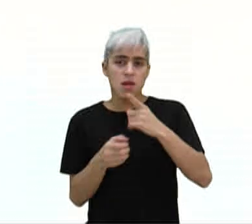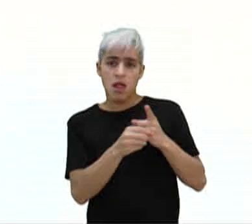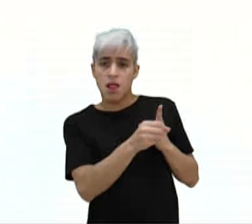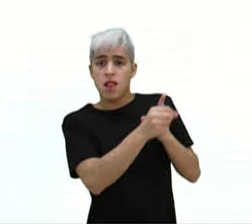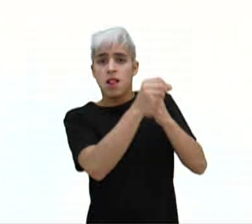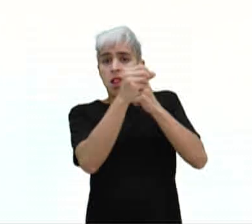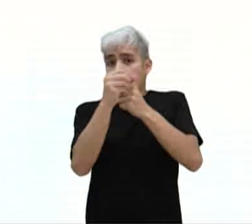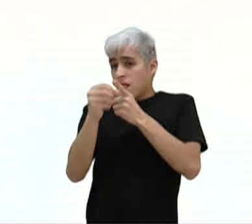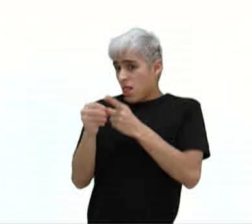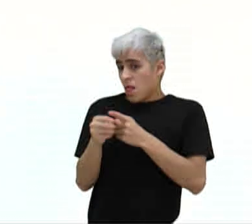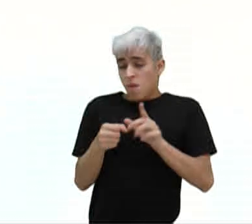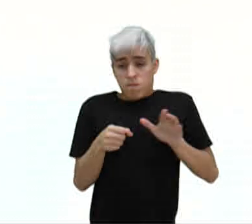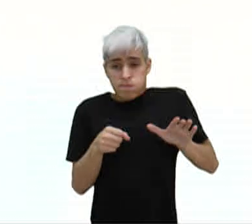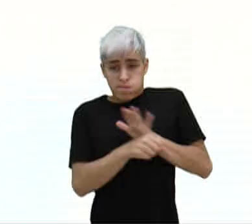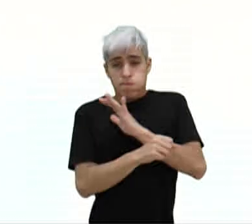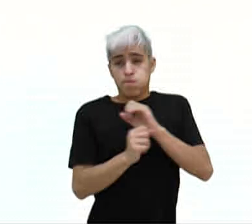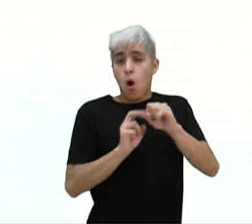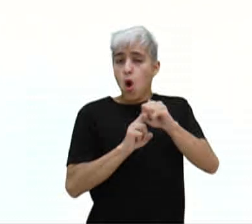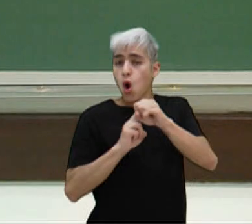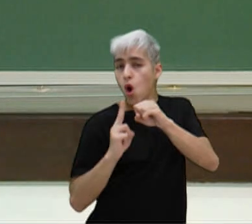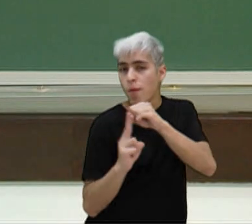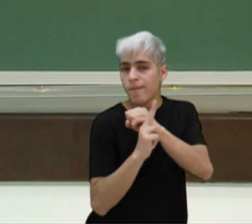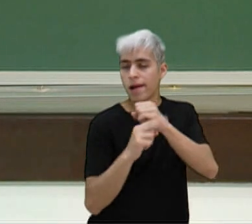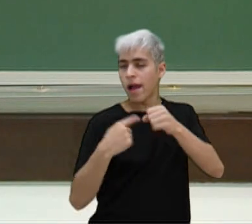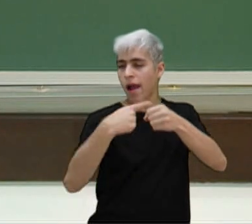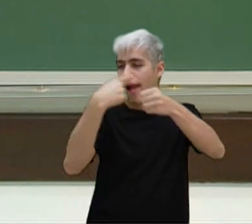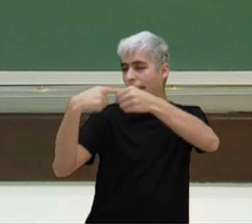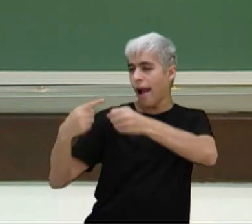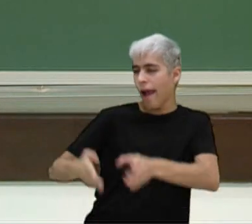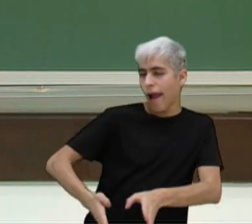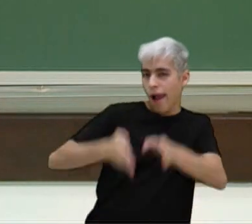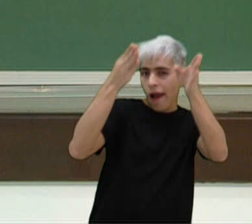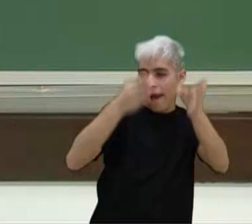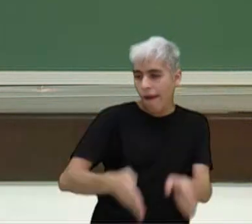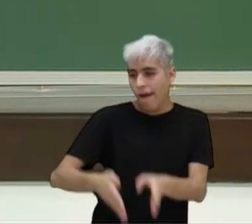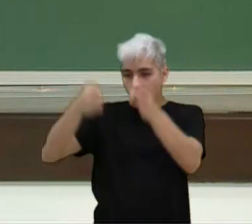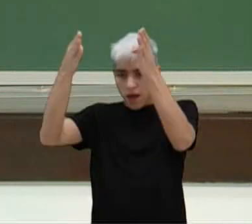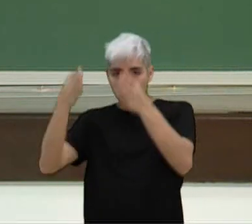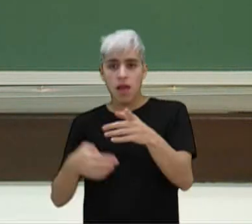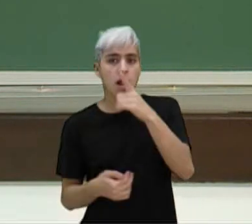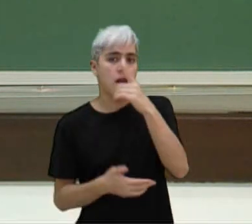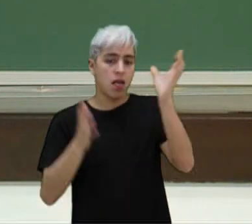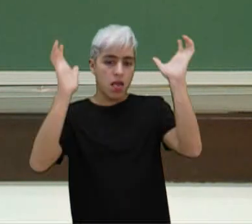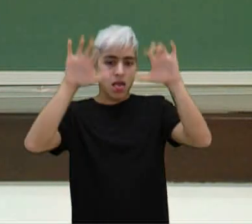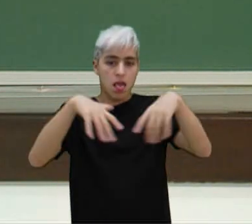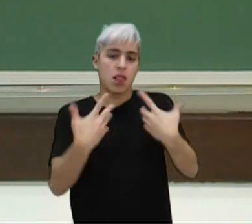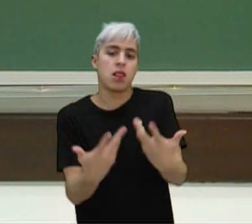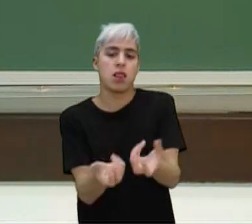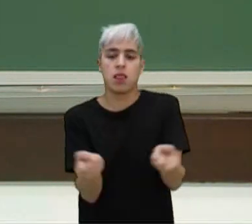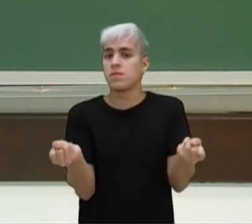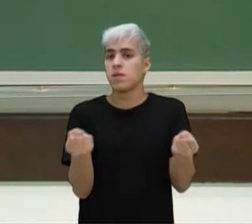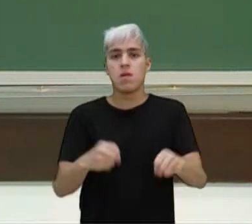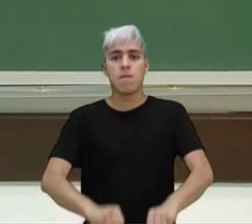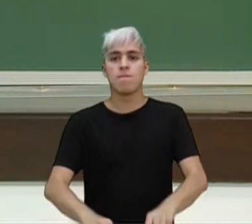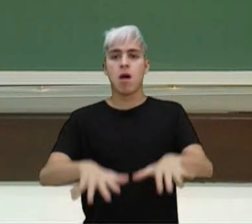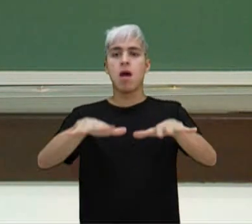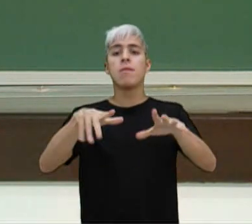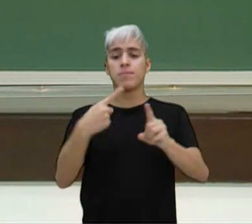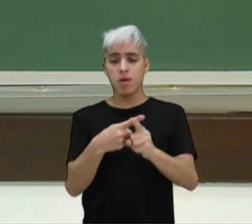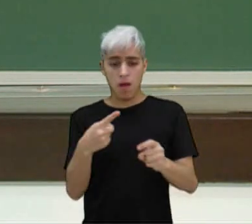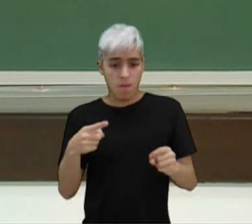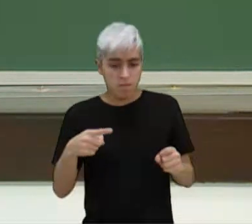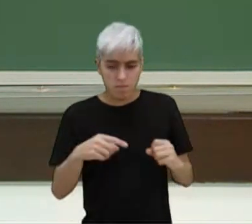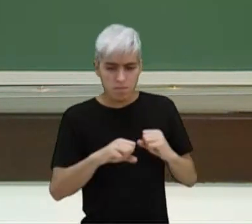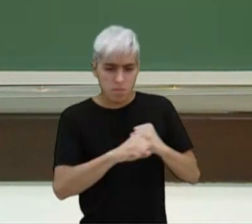cidades extremamente urbanizadas, né, um dos problemas é que essa água ela acaba não sendo absorvida pelo solo, porque nós temos ali